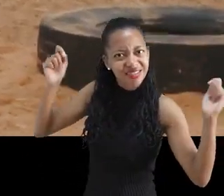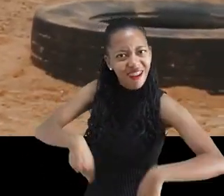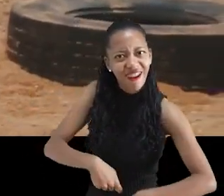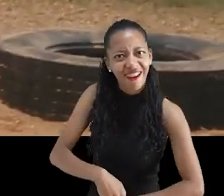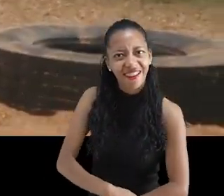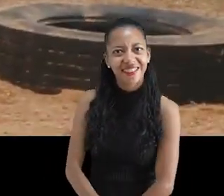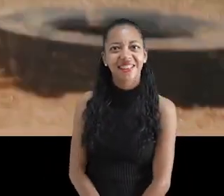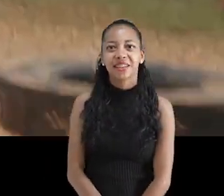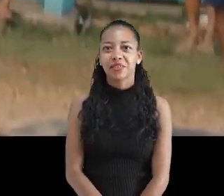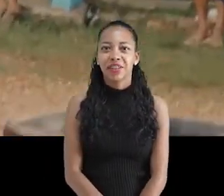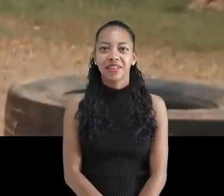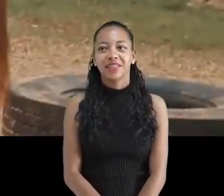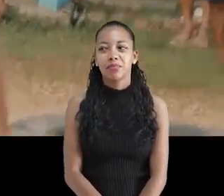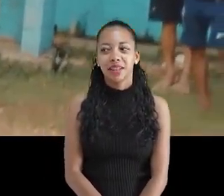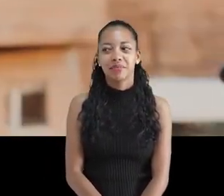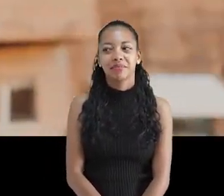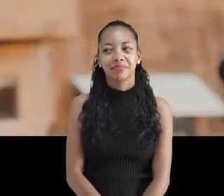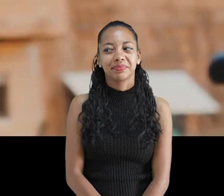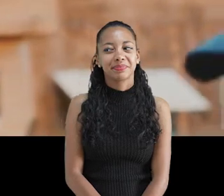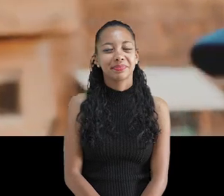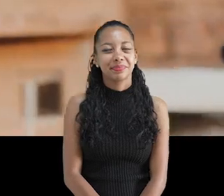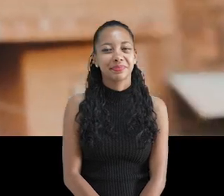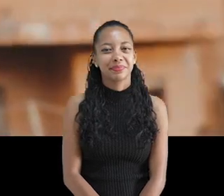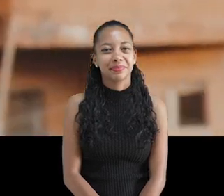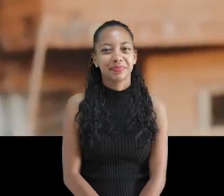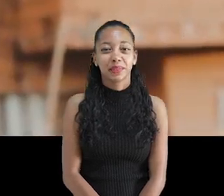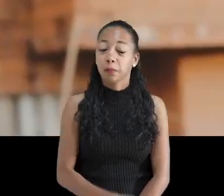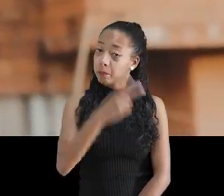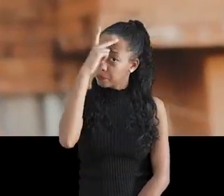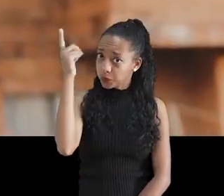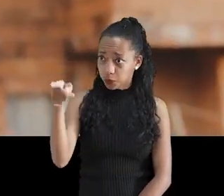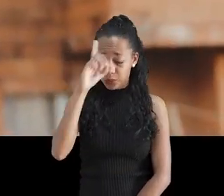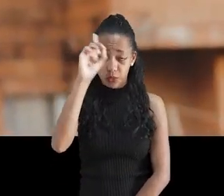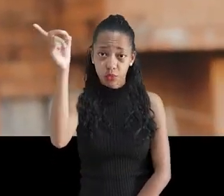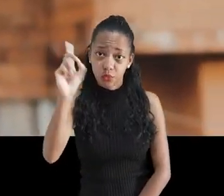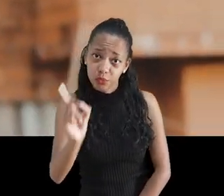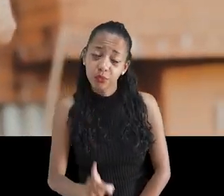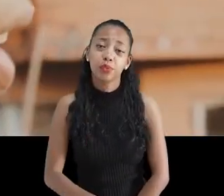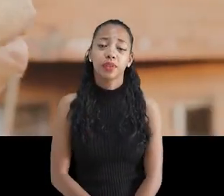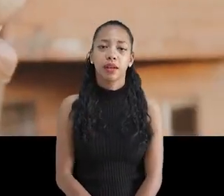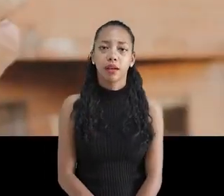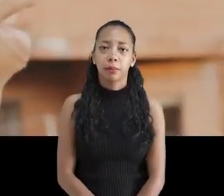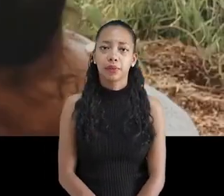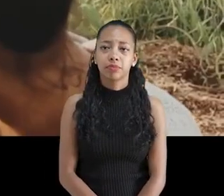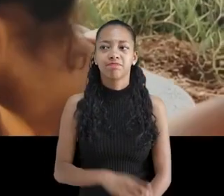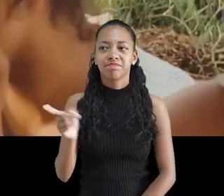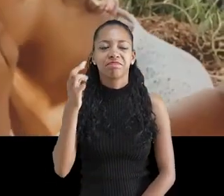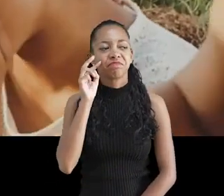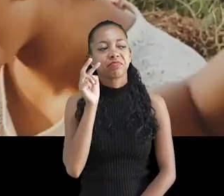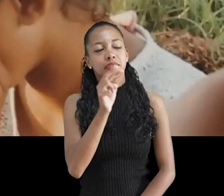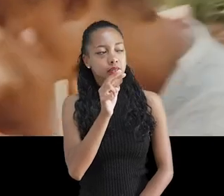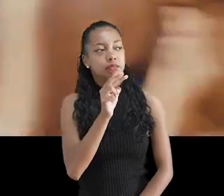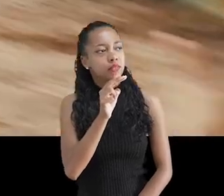tá se sentindo bem entu e é isso quem não sab quem observando